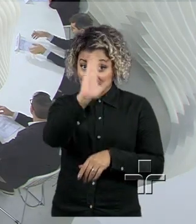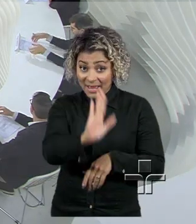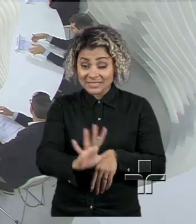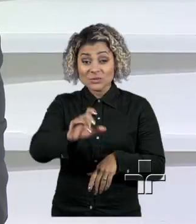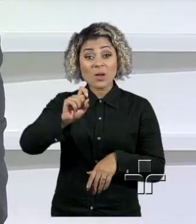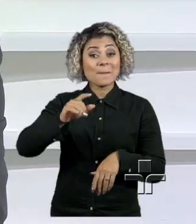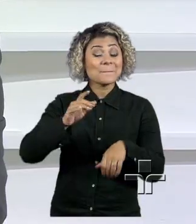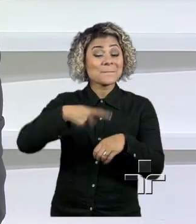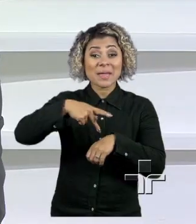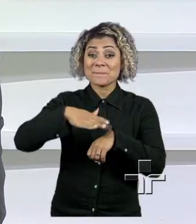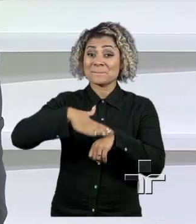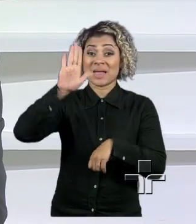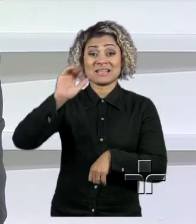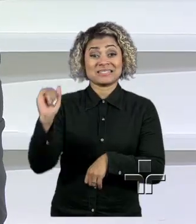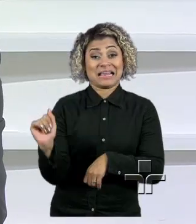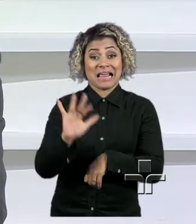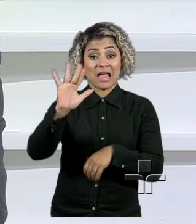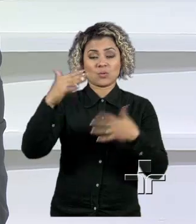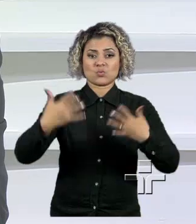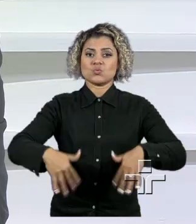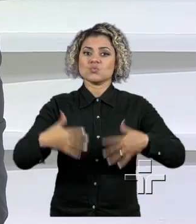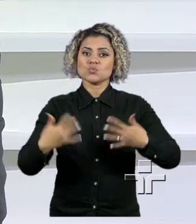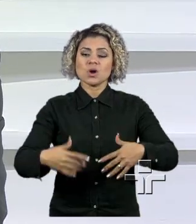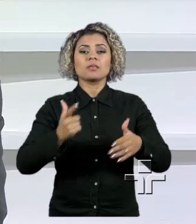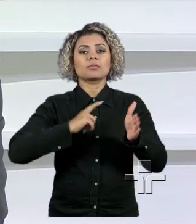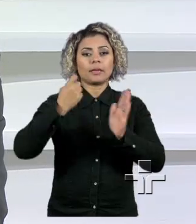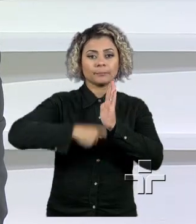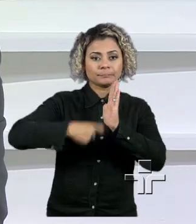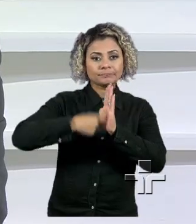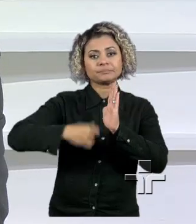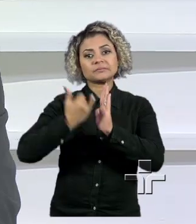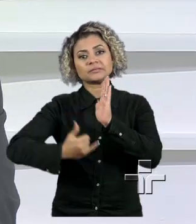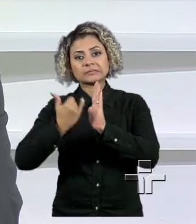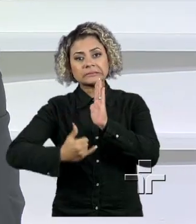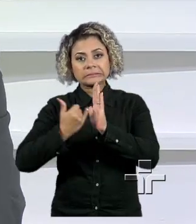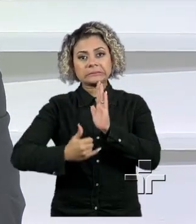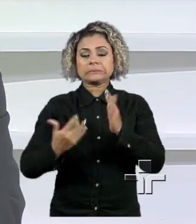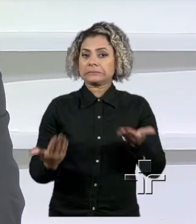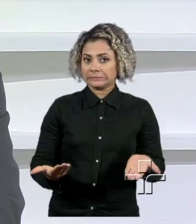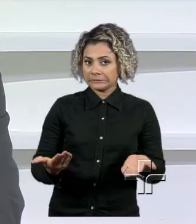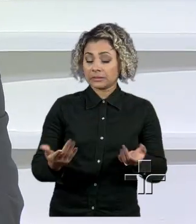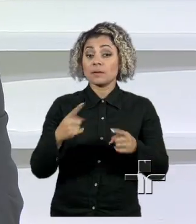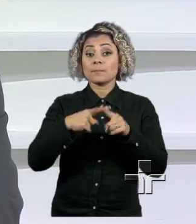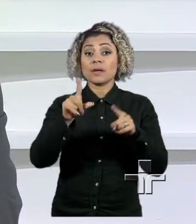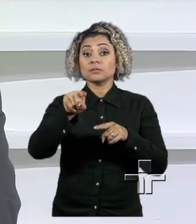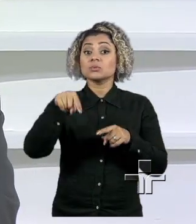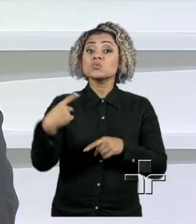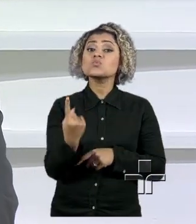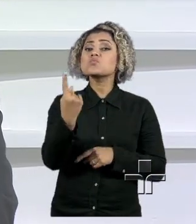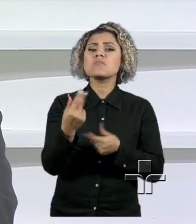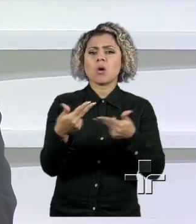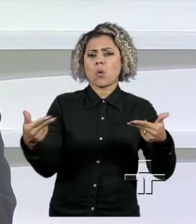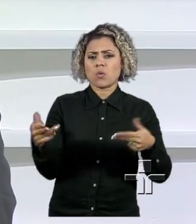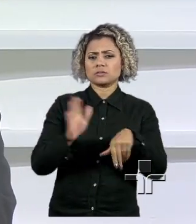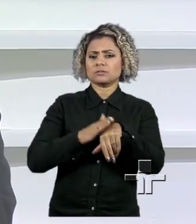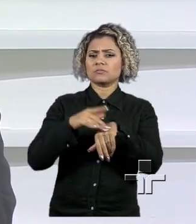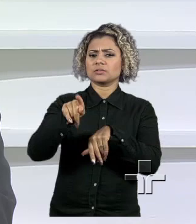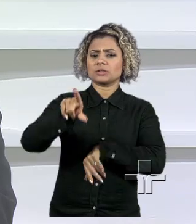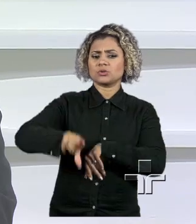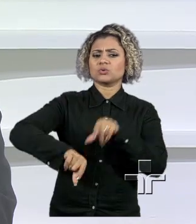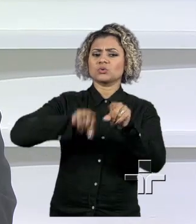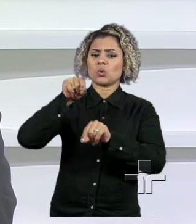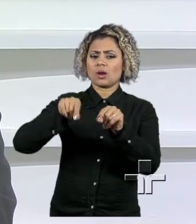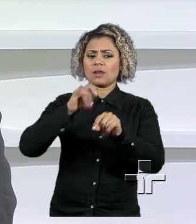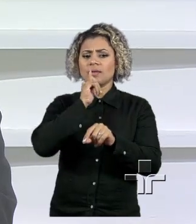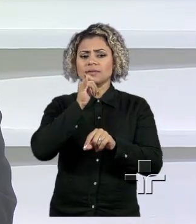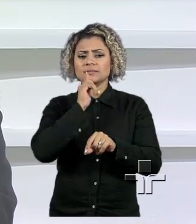do mundo, tem todo o custo Brasil, carga tributária. Você tem uma coisa que escolheria para que o Brasil